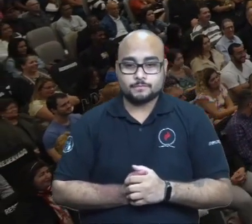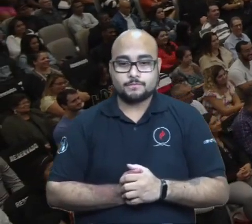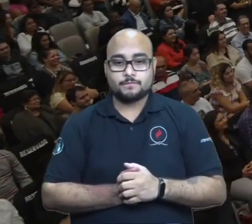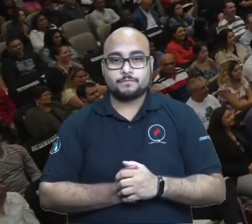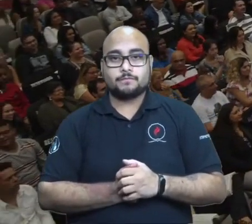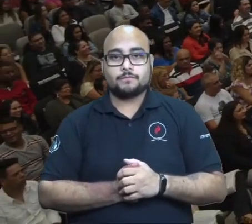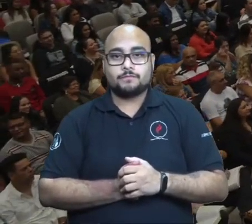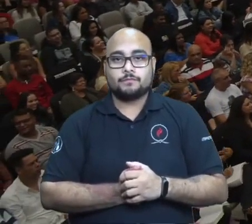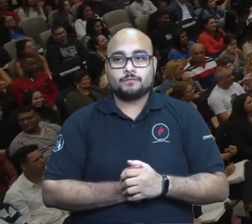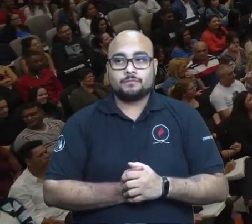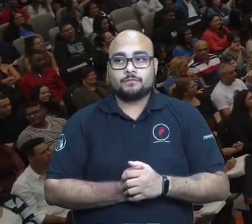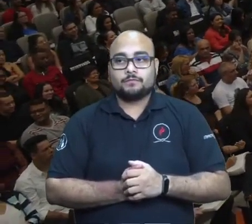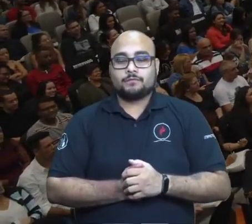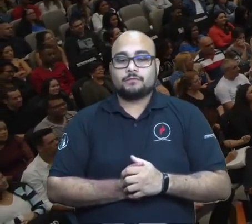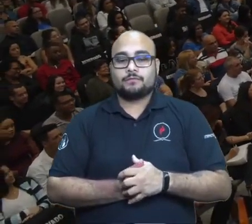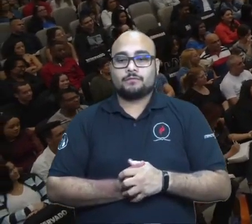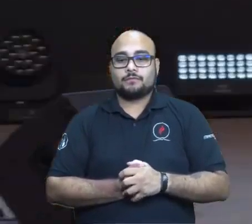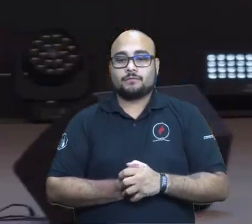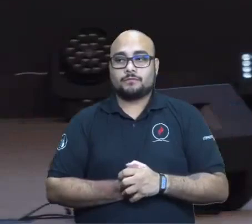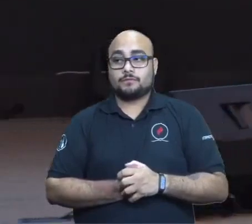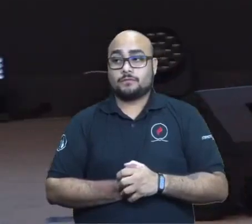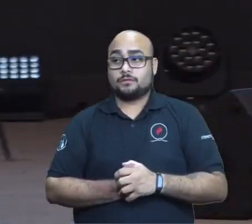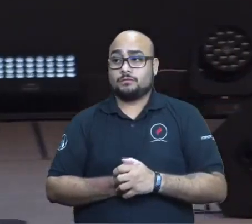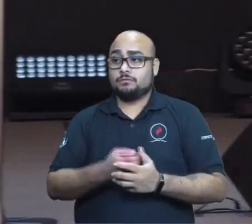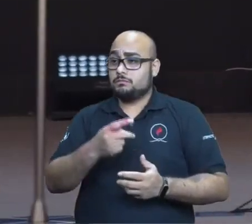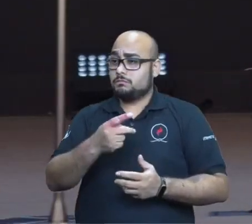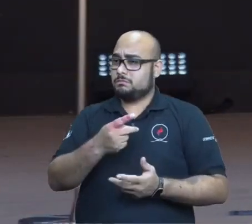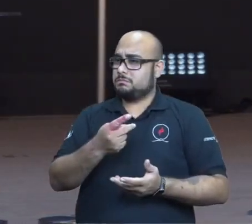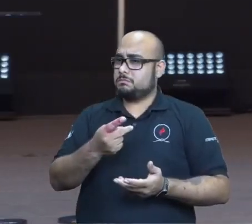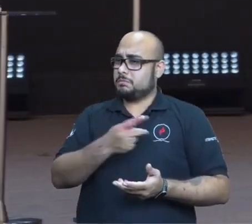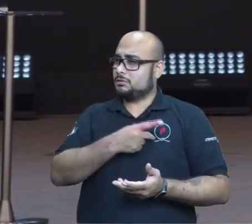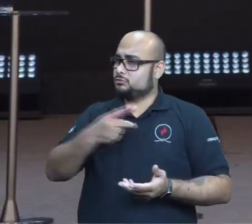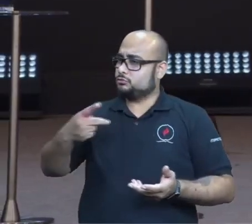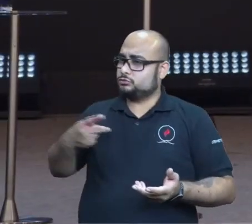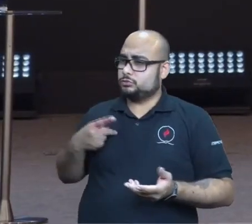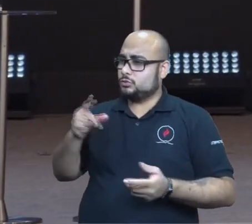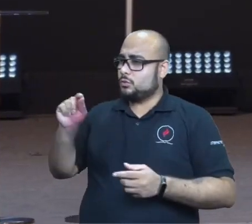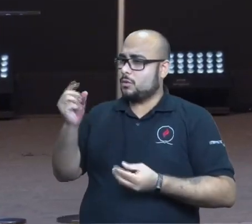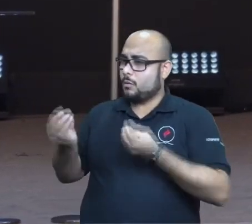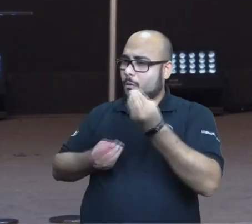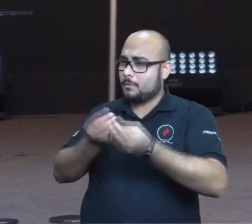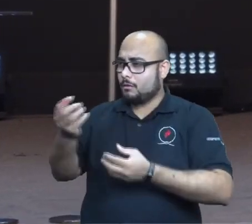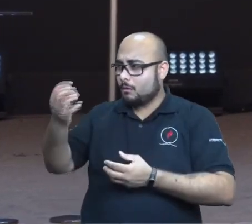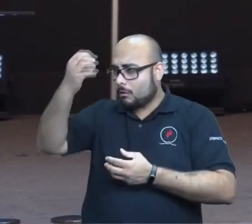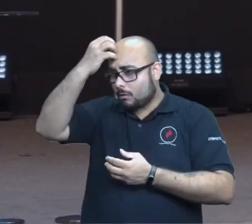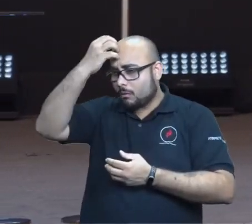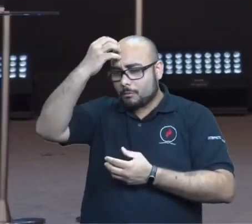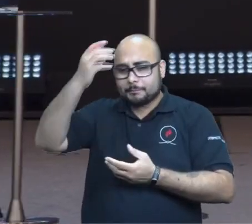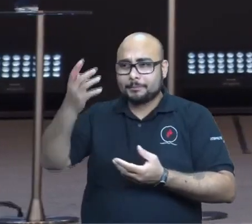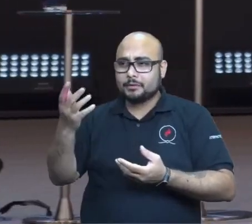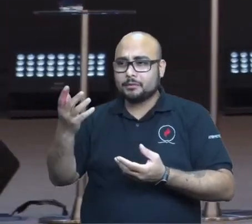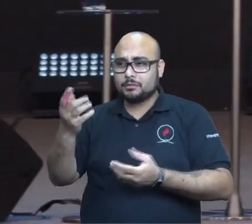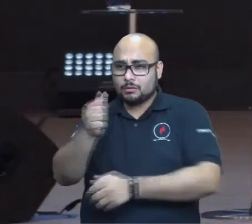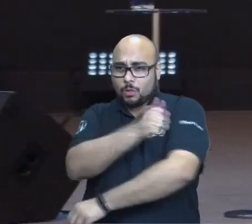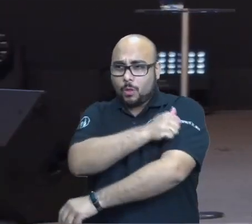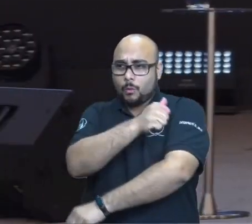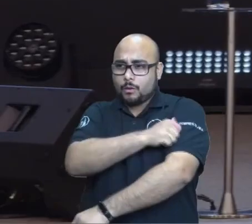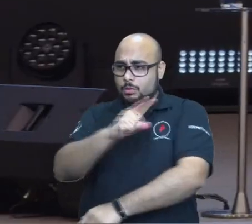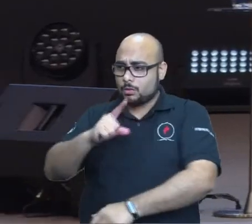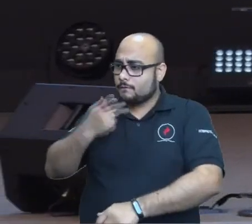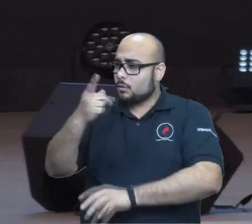assuma o que aconteceu ela passou vai assumir como do jeitinho que ele assumiu ai meu senhor